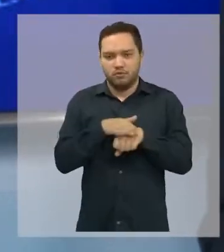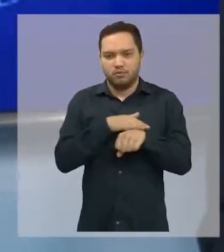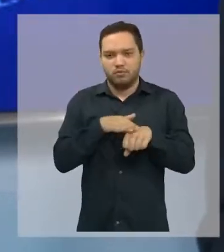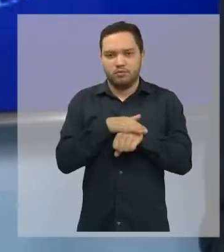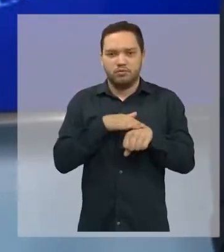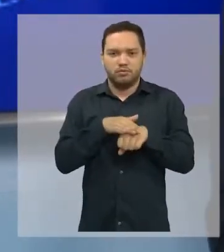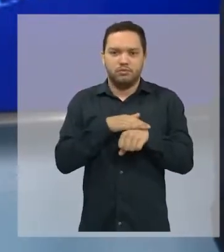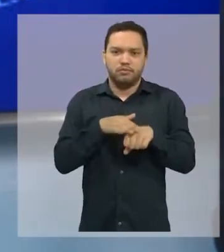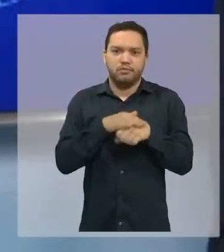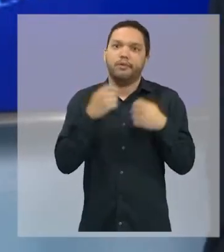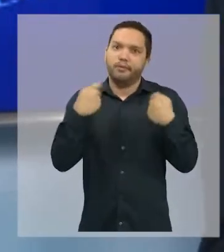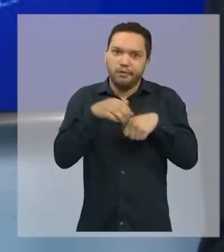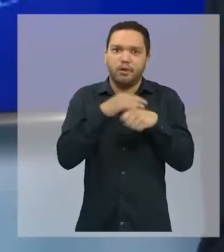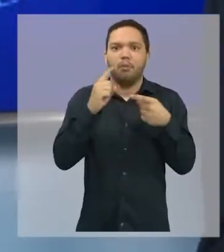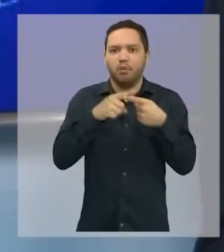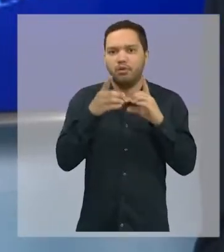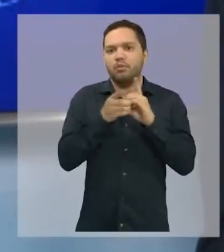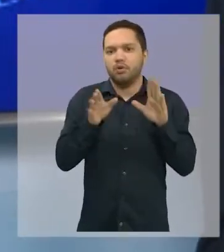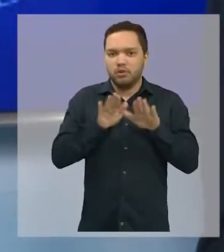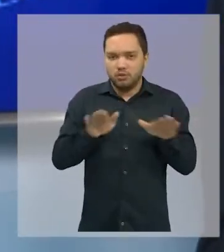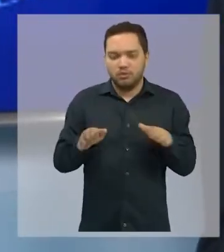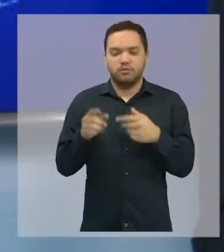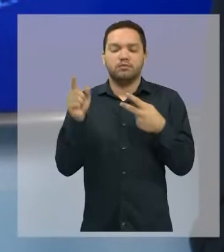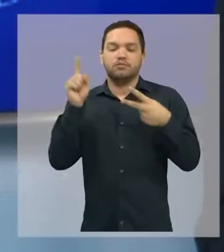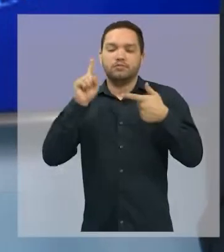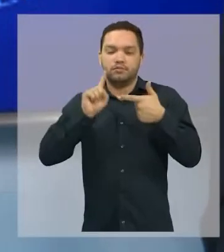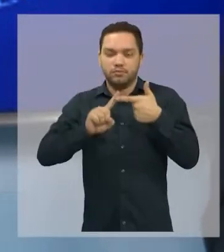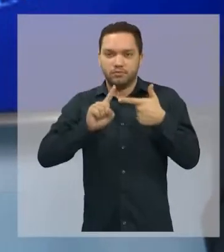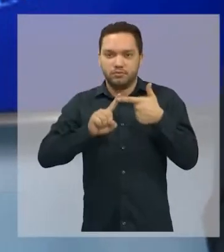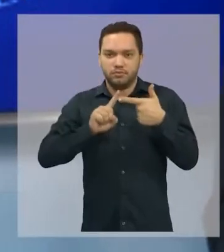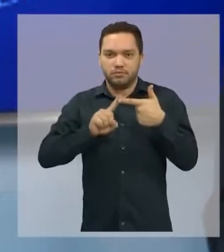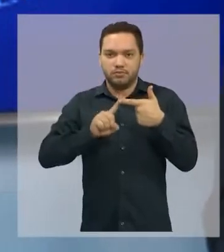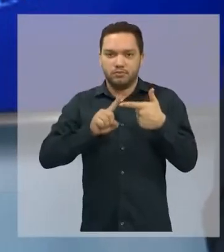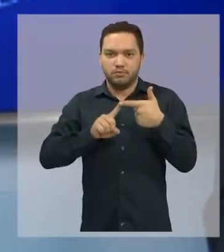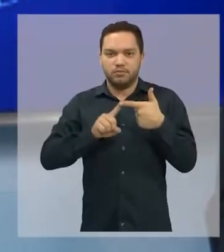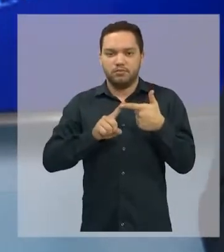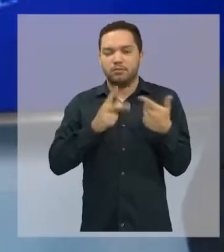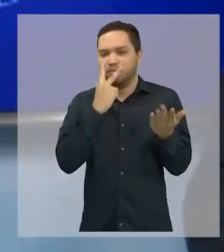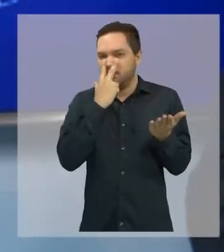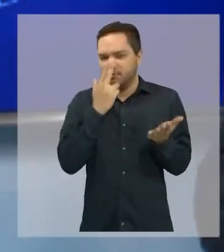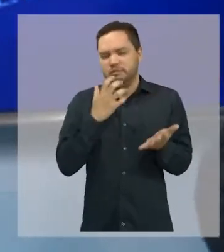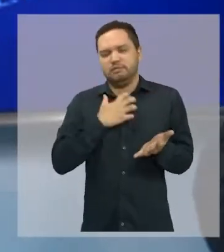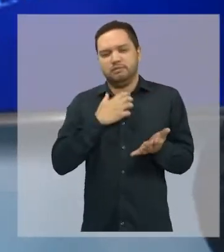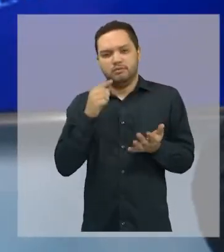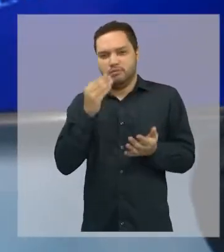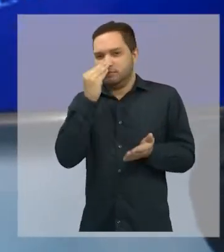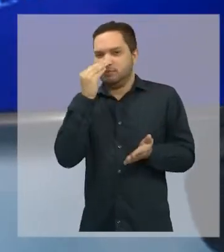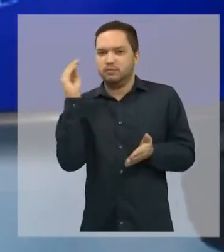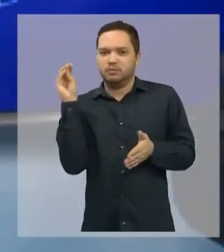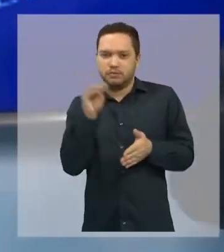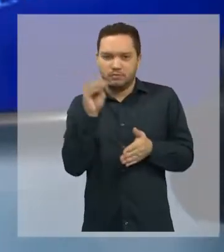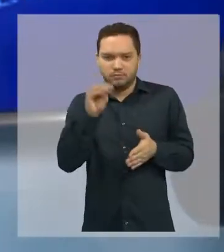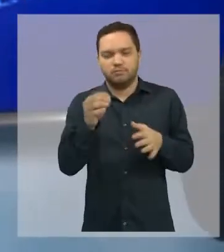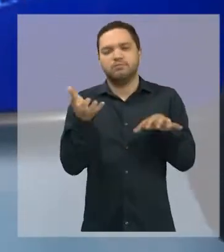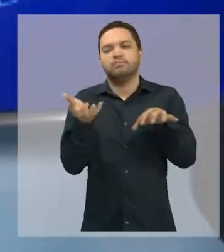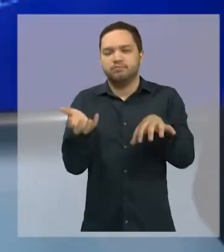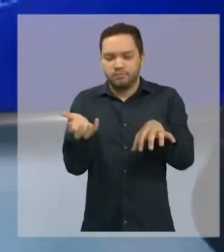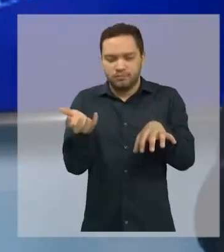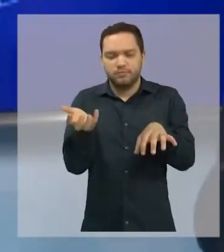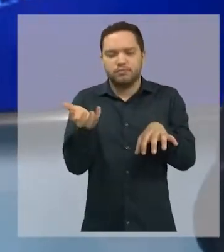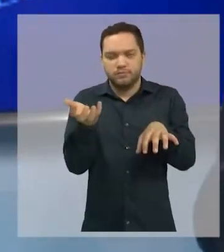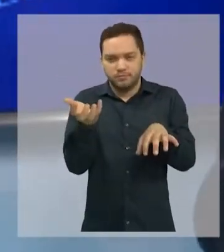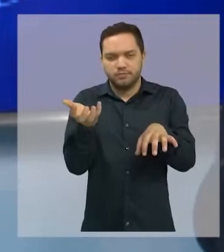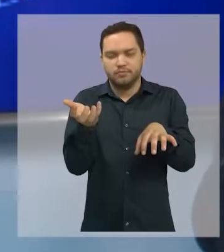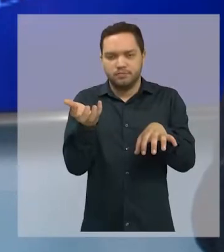dialogar, e isso faz parte da democracia. O segundo é um certo desprezo para com o próprio